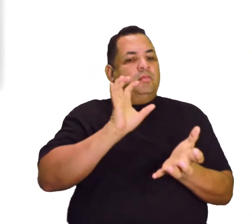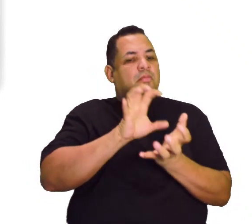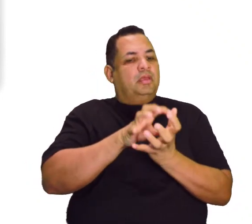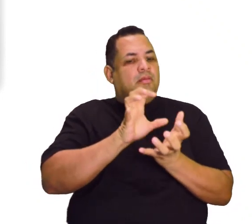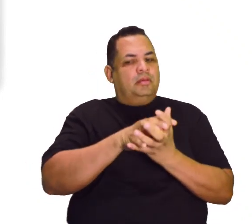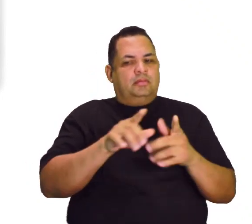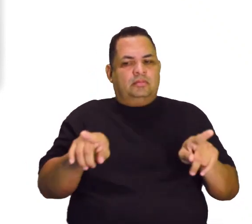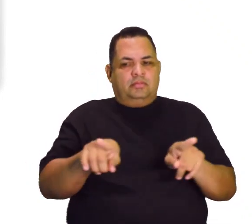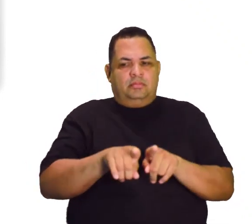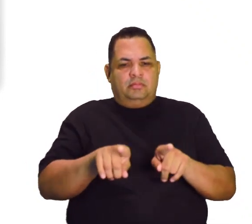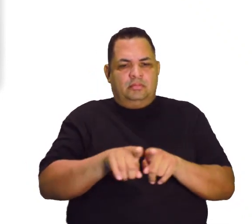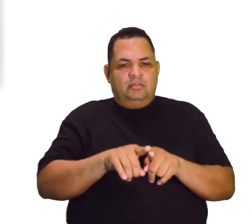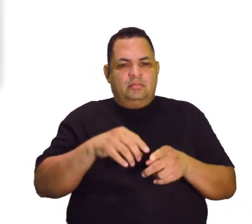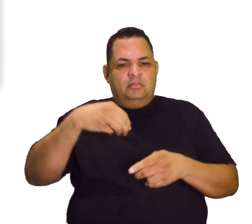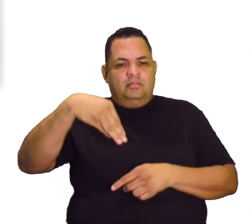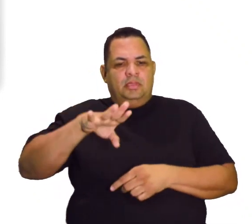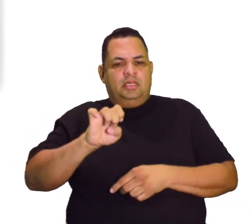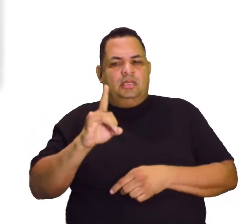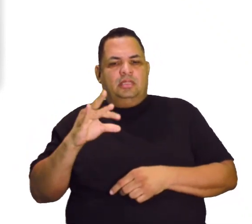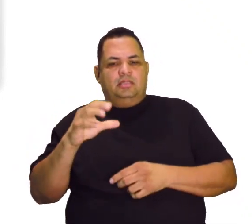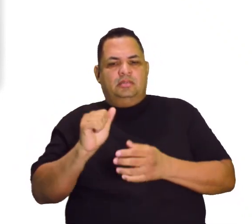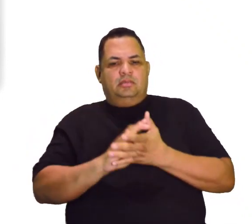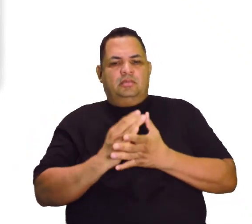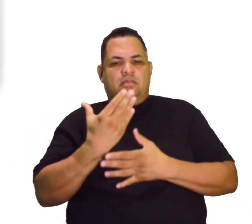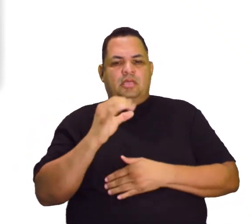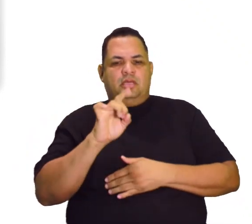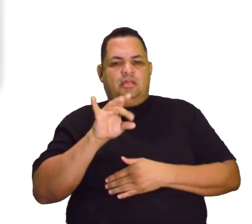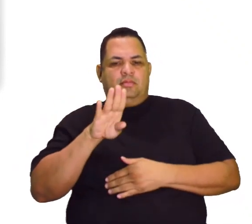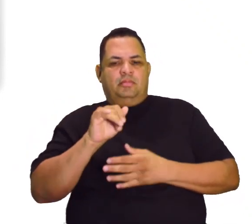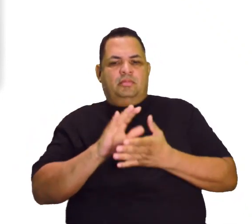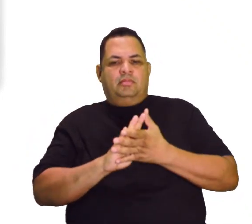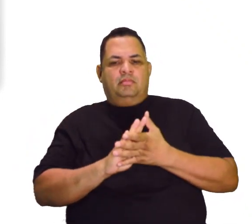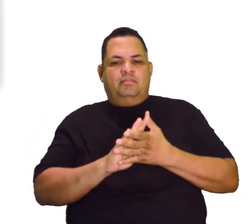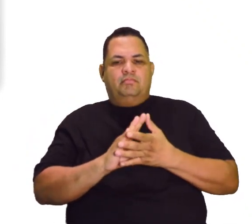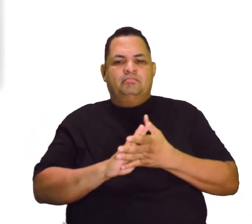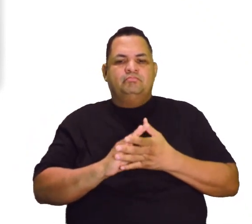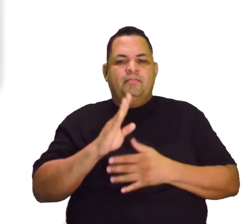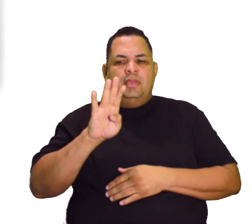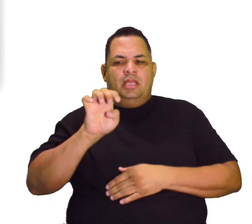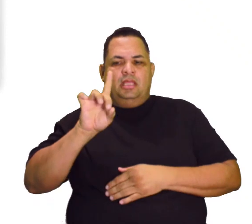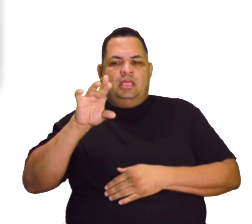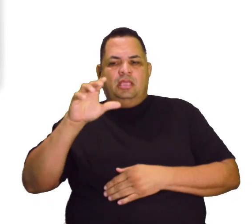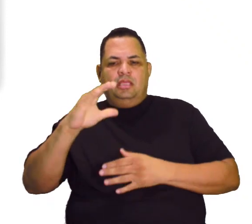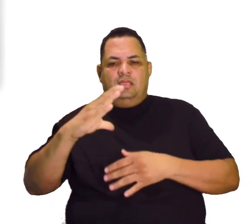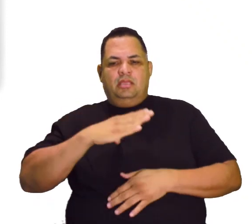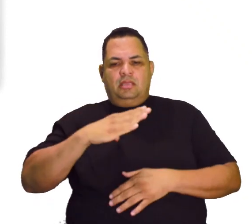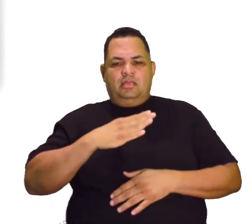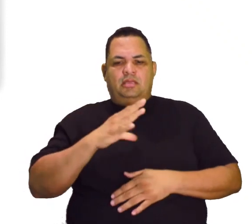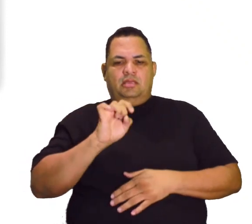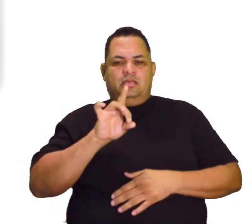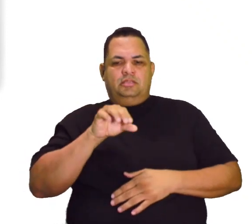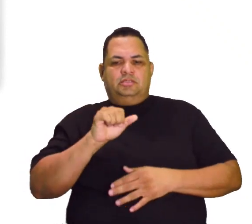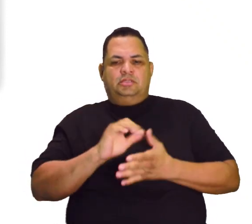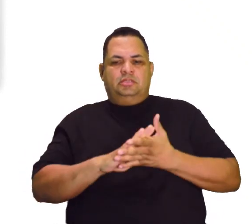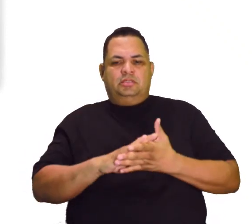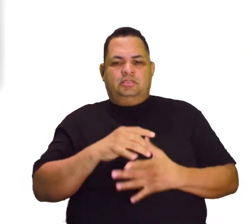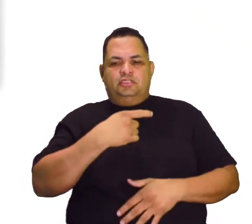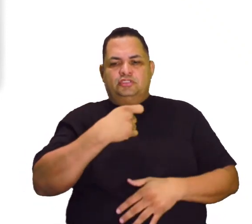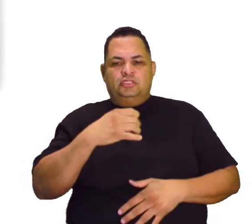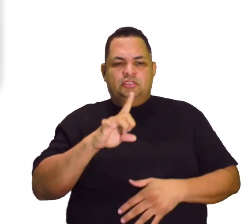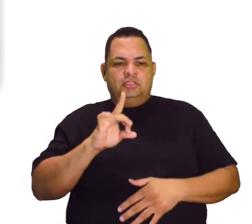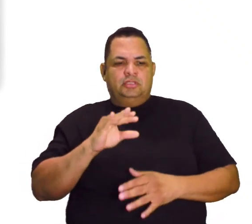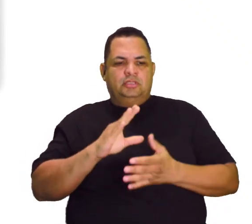Pernambuco, frevo e maracatu é Pernambuco, carimbó, Belém, catira, chachada, não estou